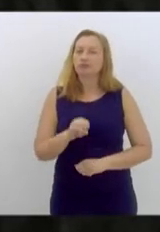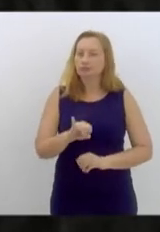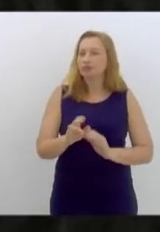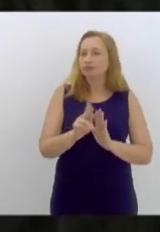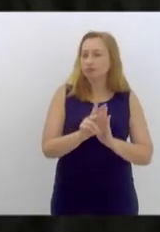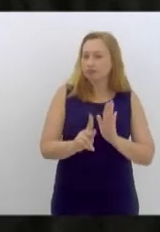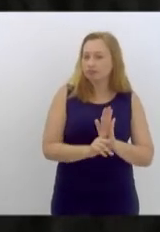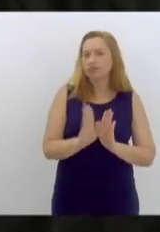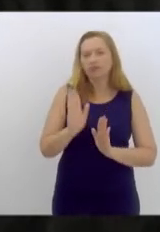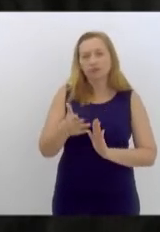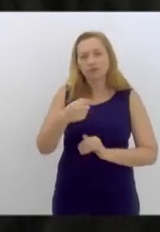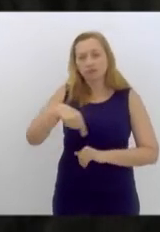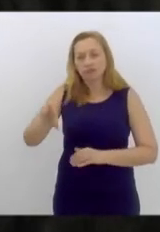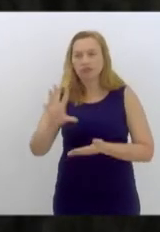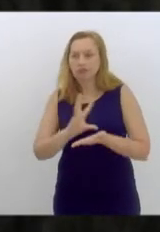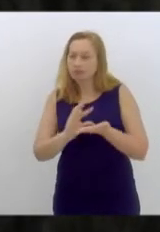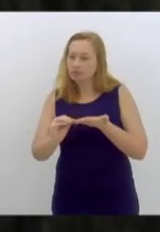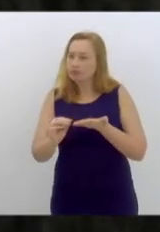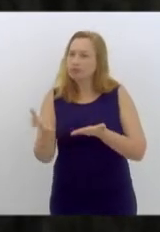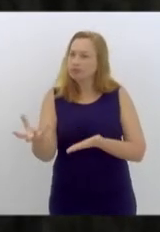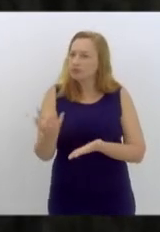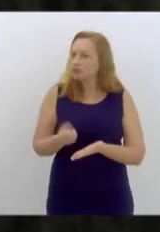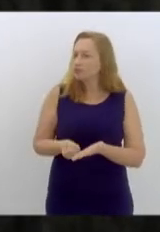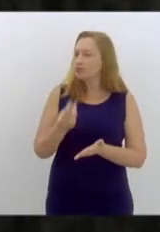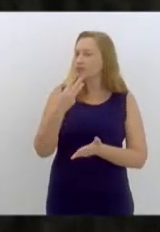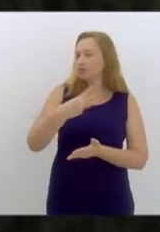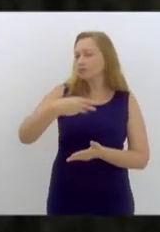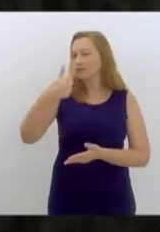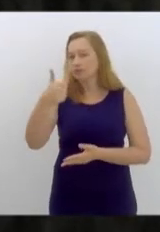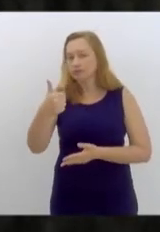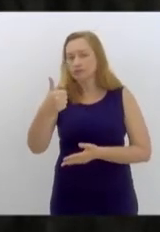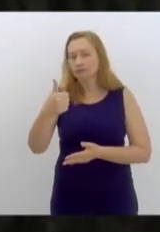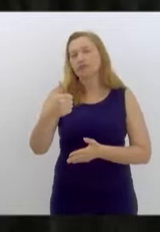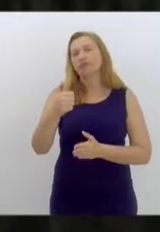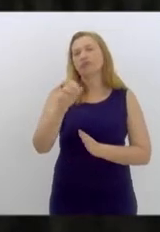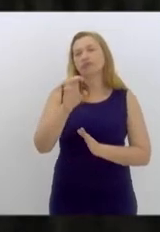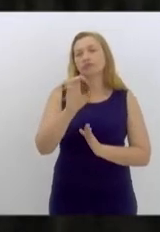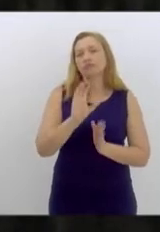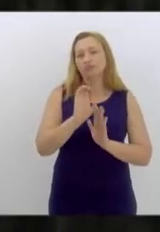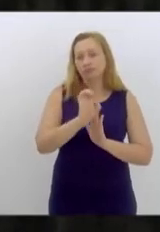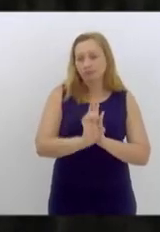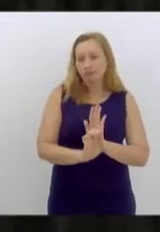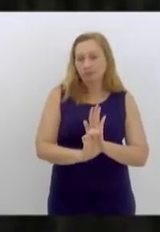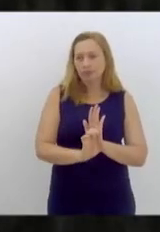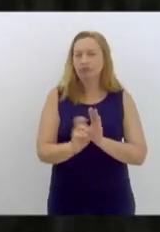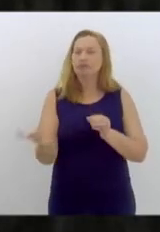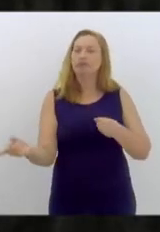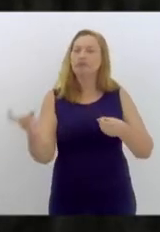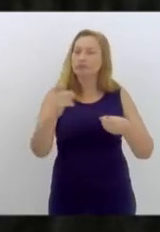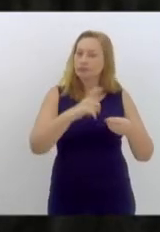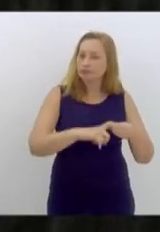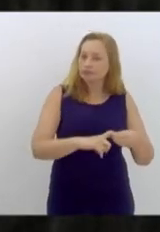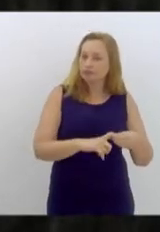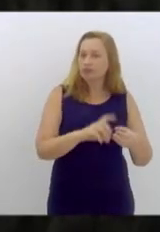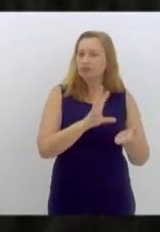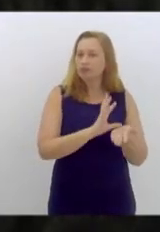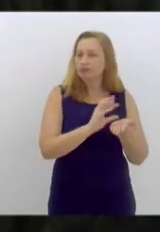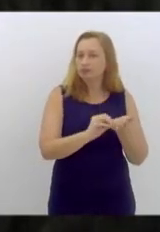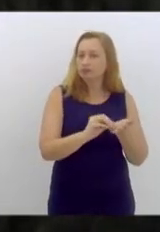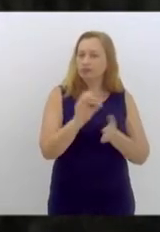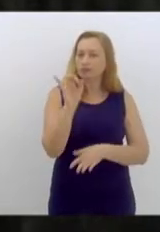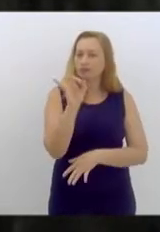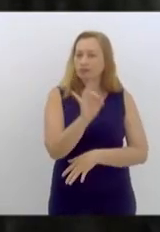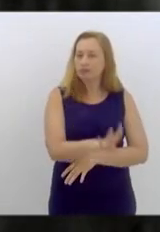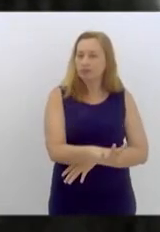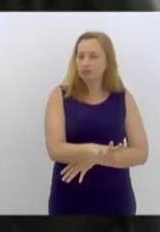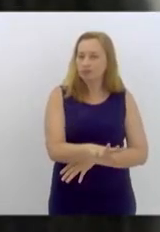já foi à pauta, recebeu 31 emendas, vai voltar à pauta para a